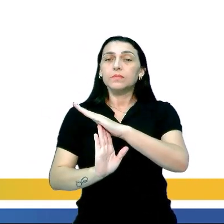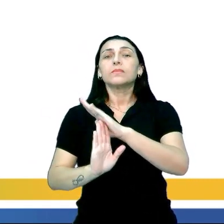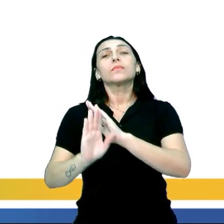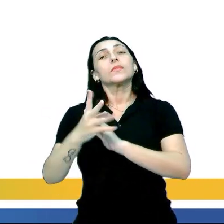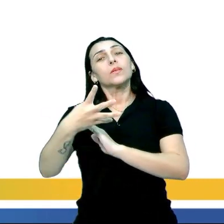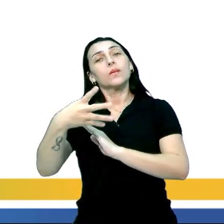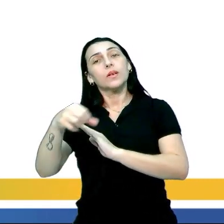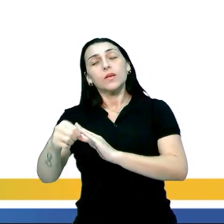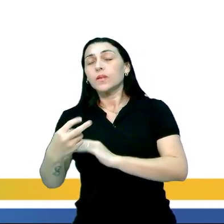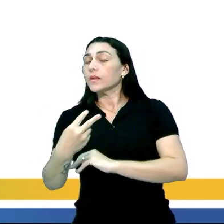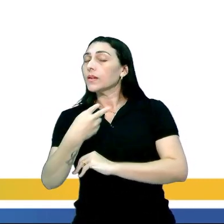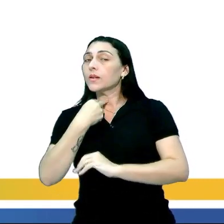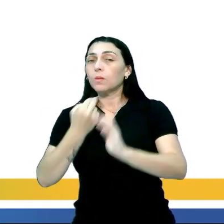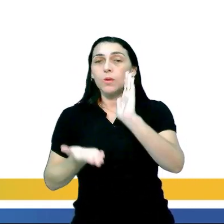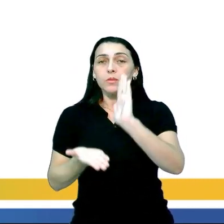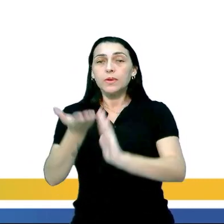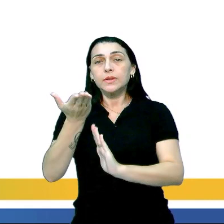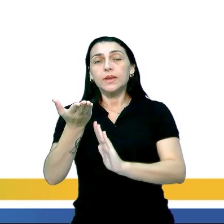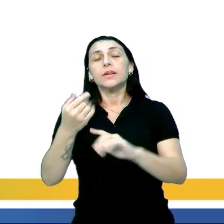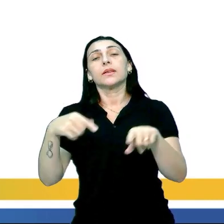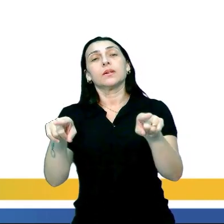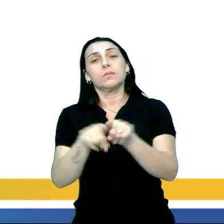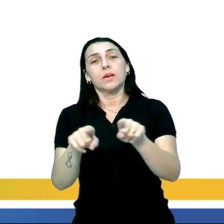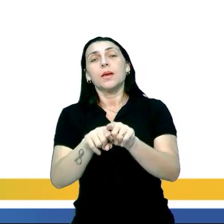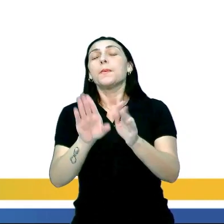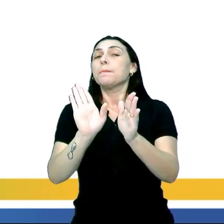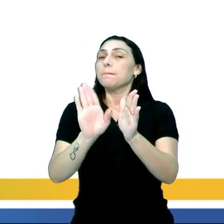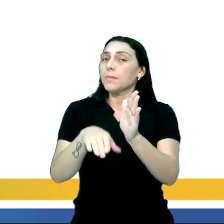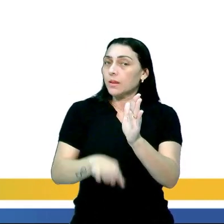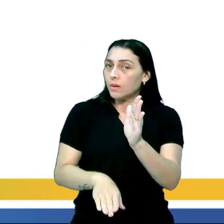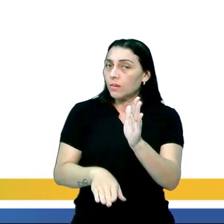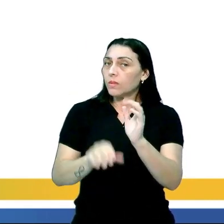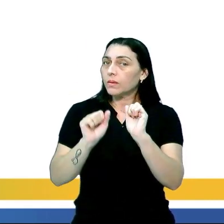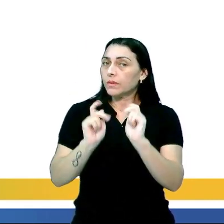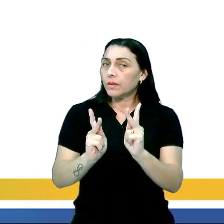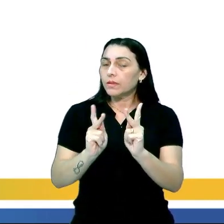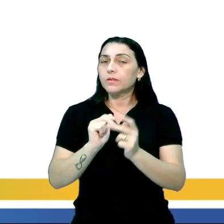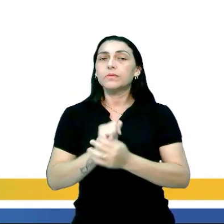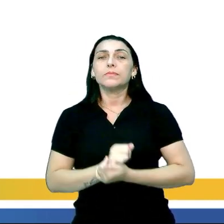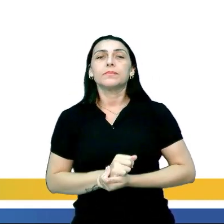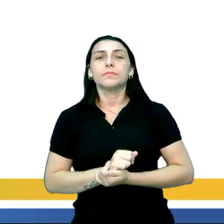49, não pode passar disso. E pode ser menor também, ok?